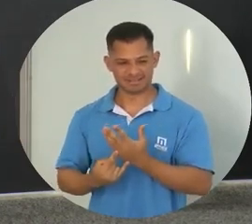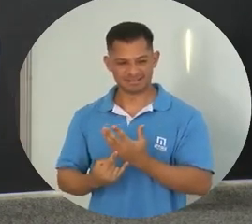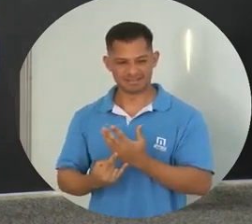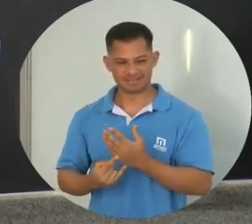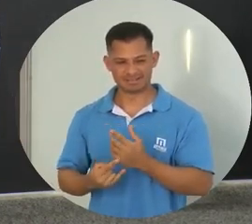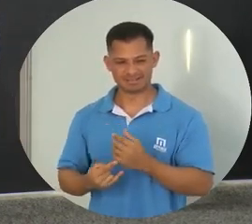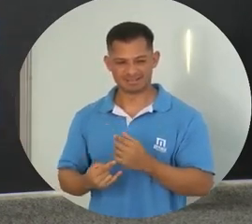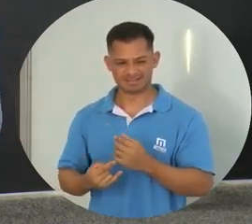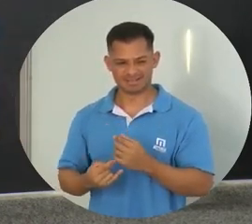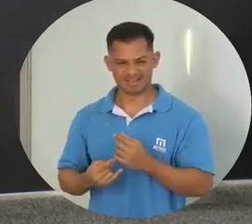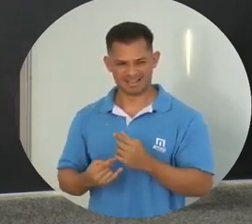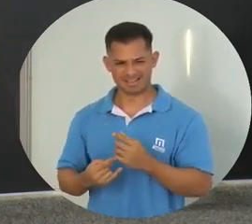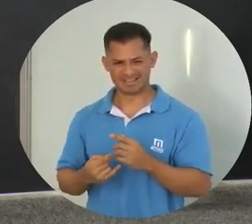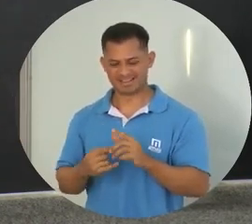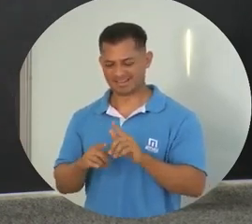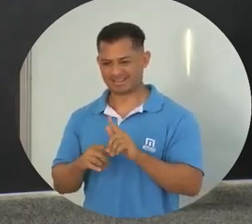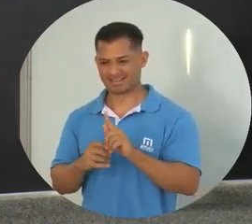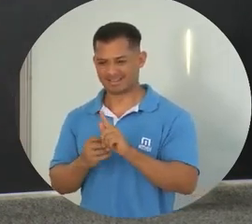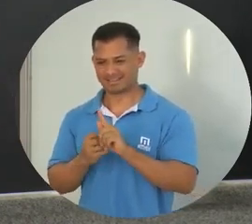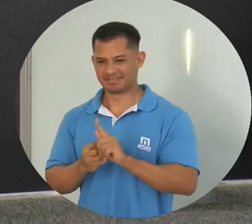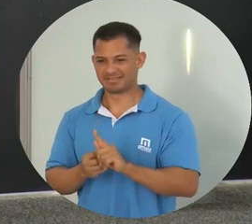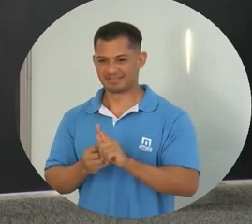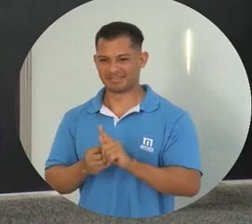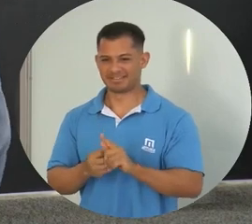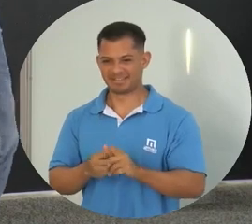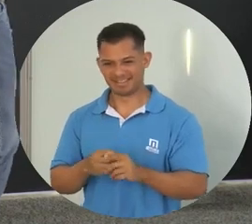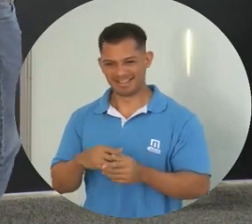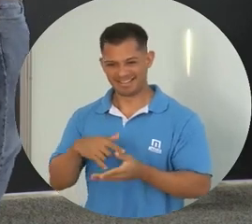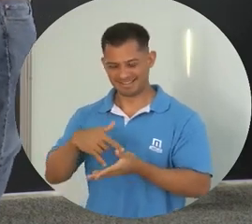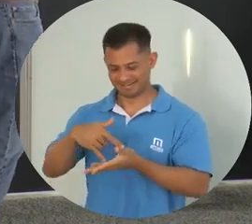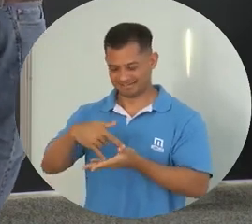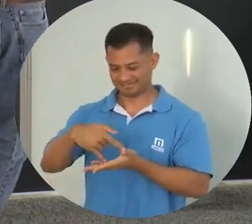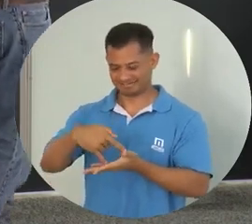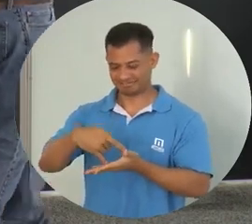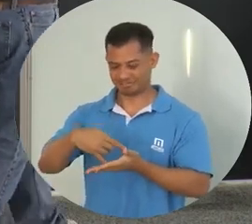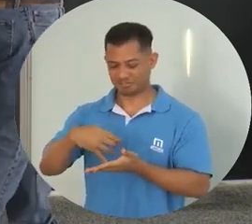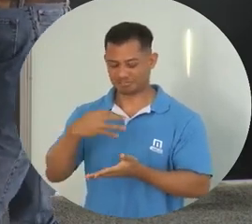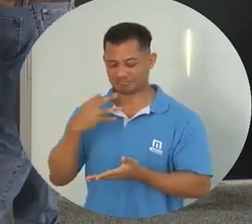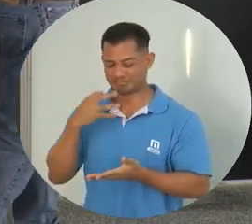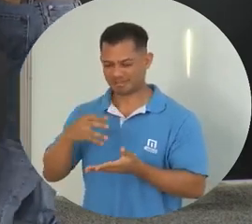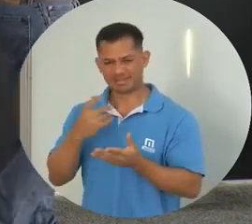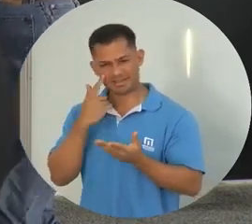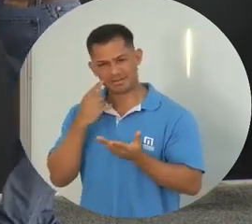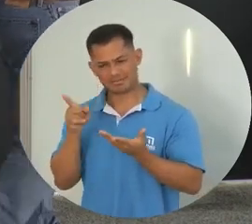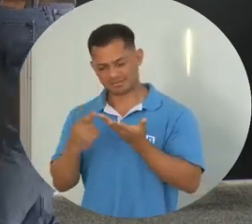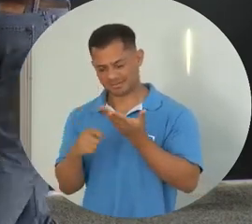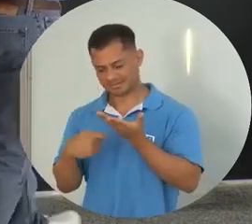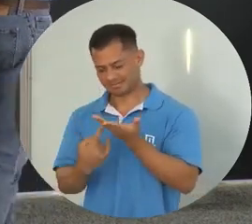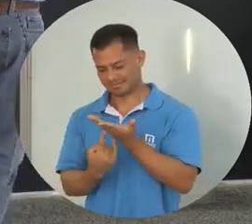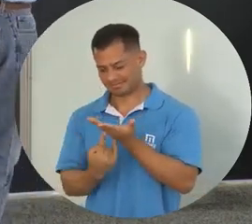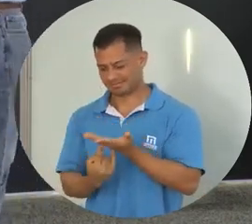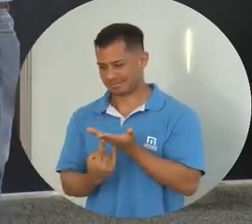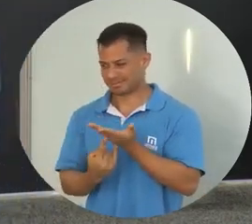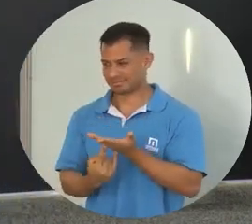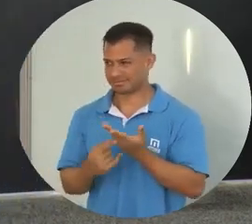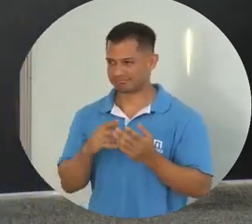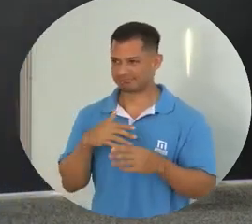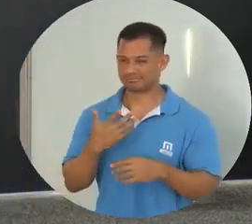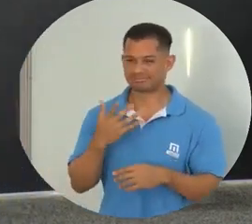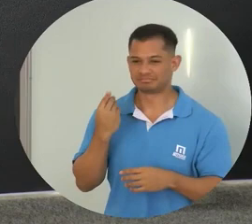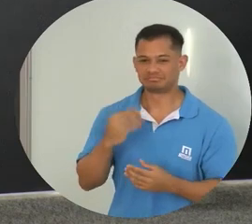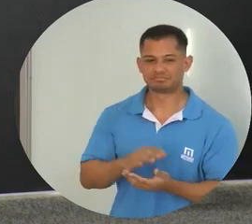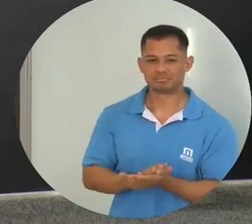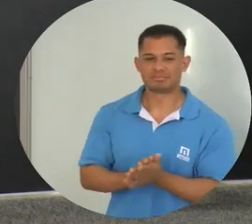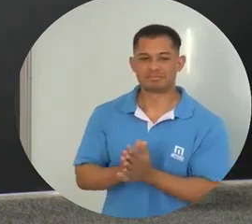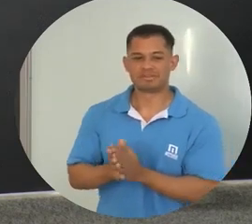geológico, o fator de segurança é outro. Então, as investigações complementares